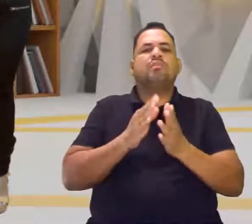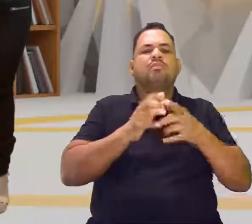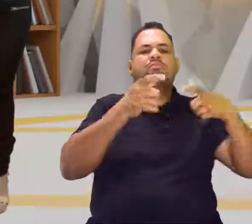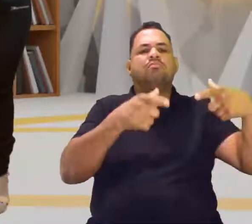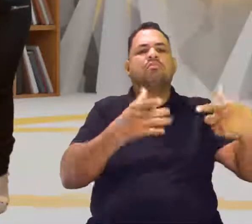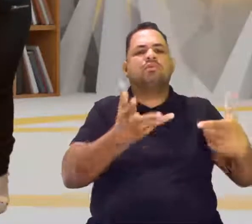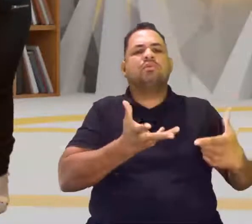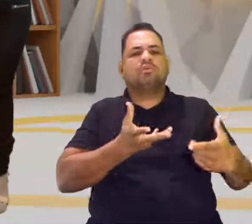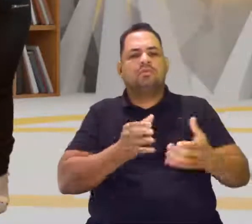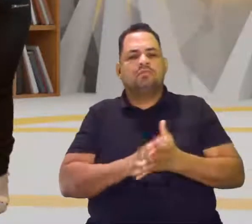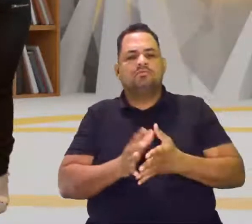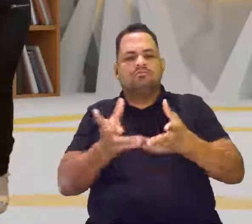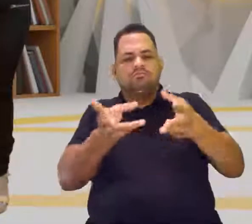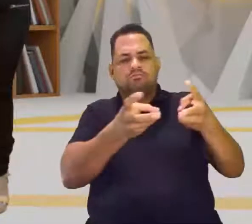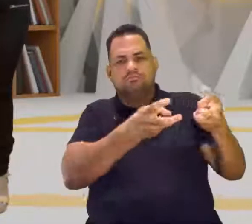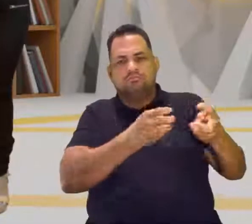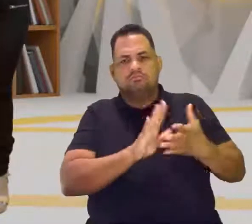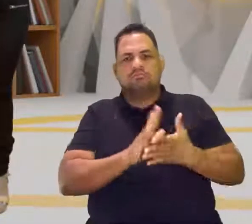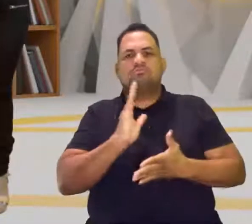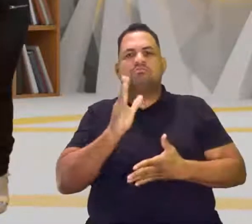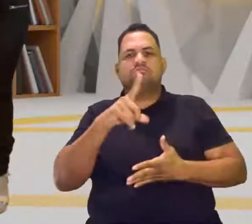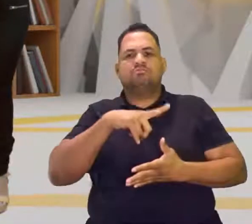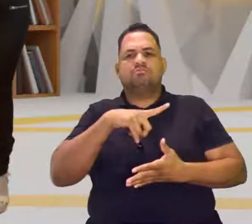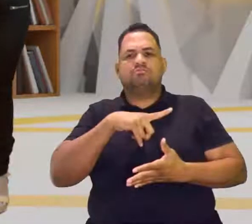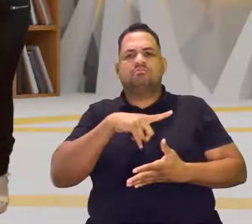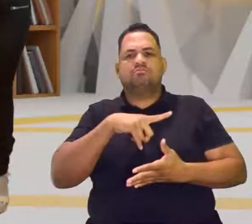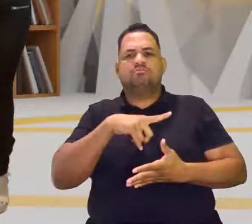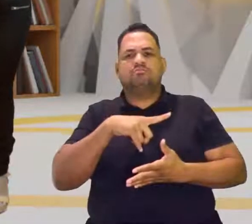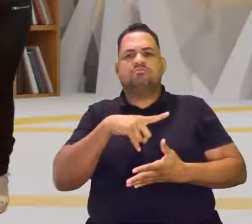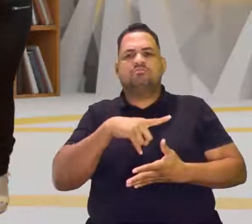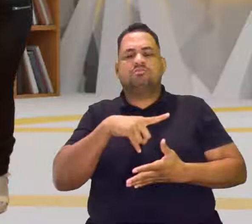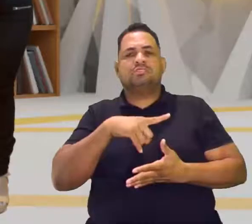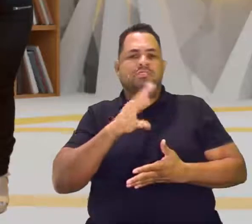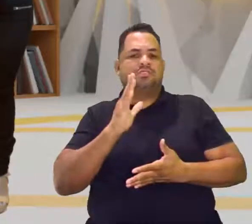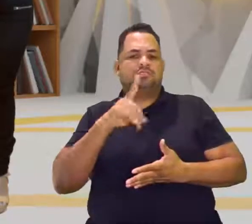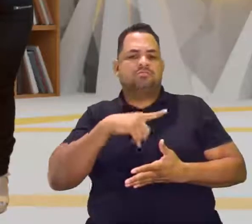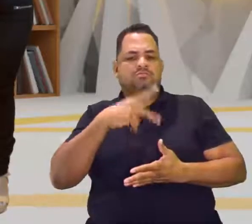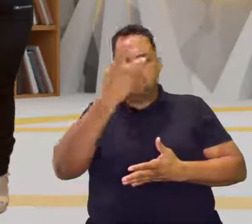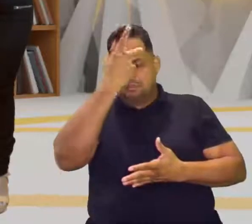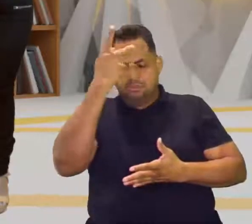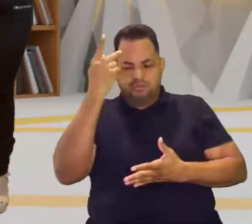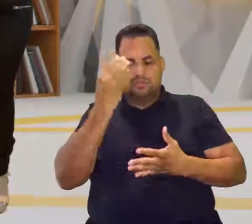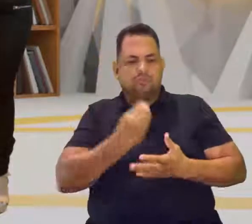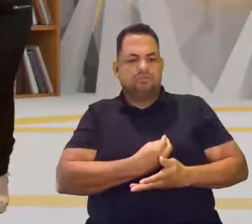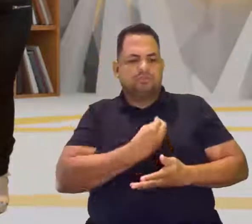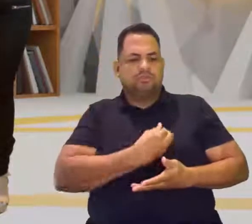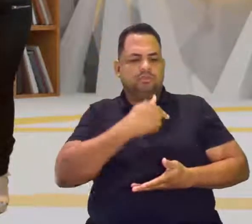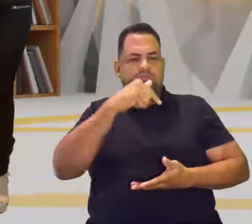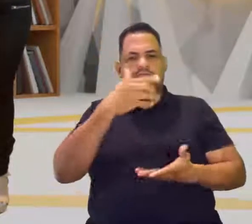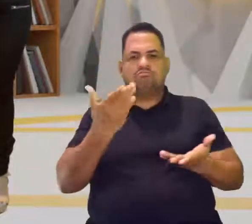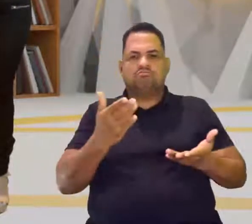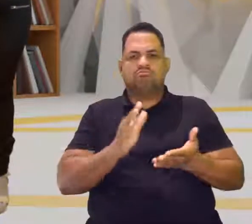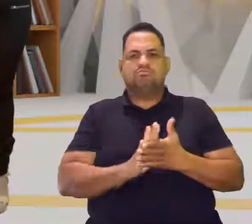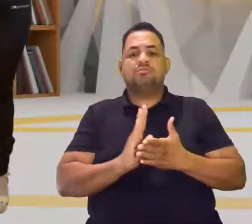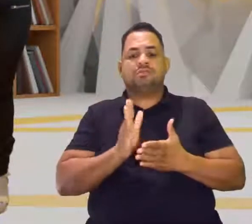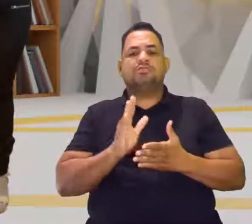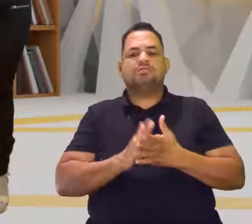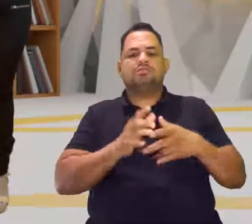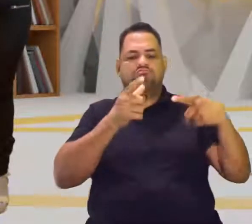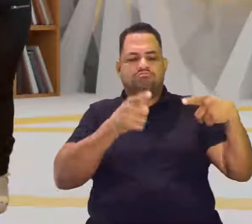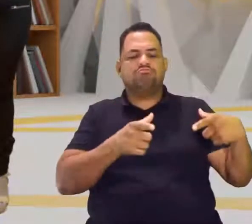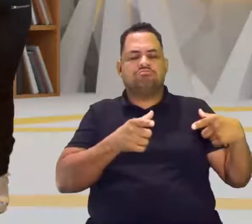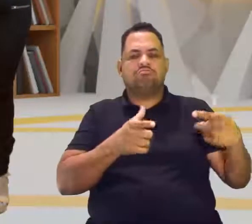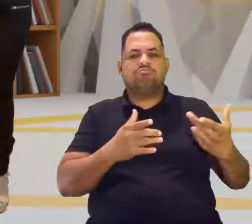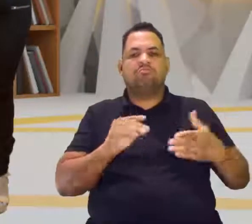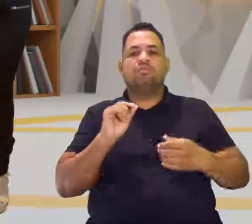eles queriam explorar claro que já existia existia um pessoas né existe uma população daquele local